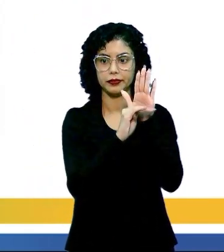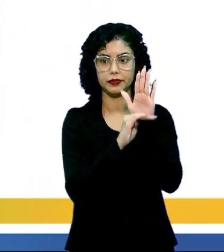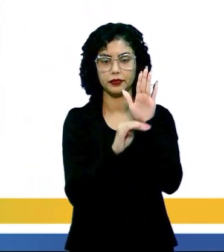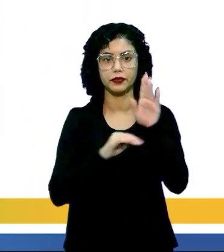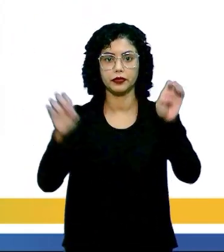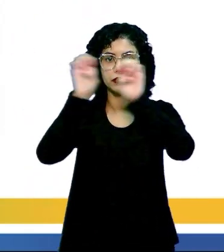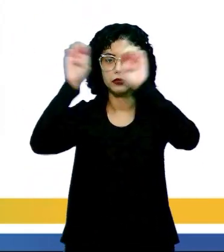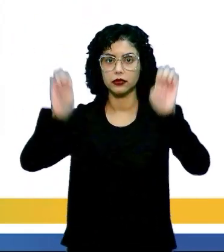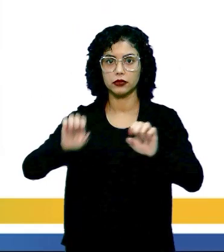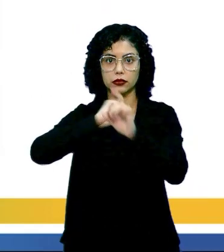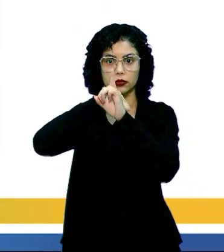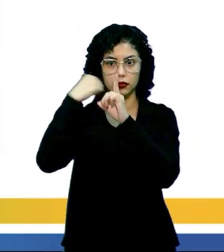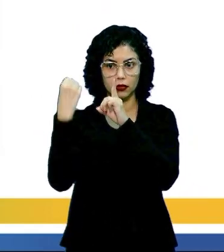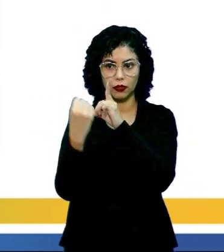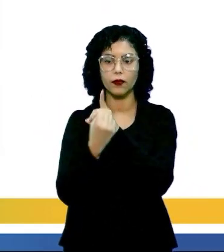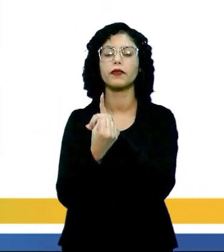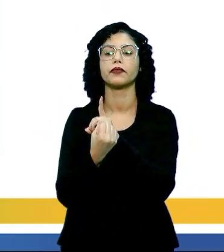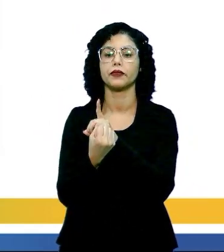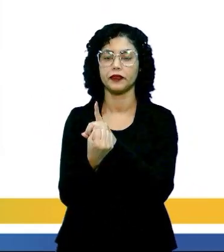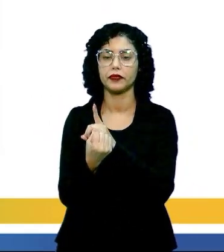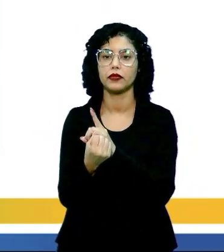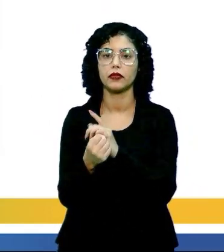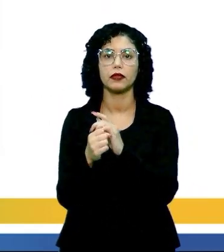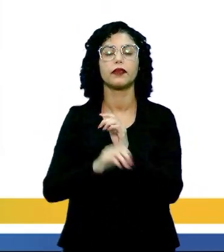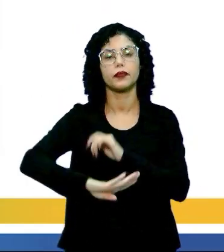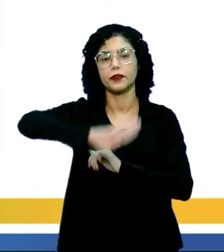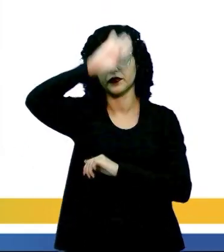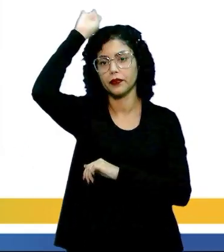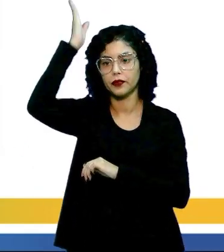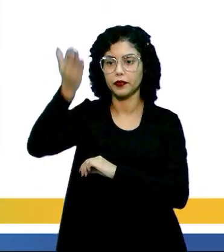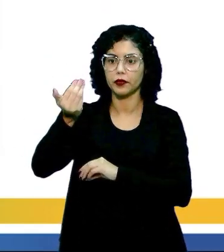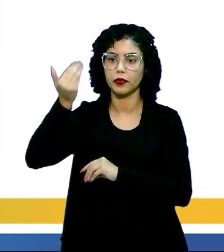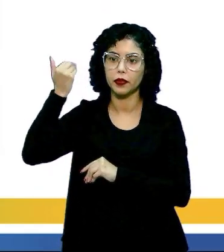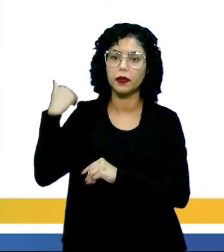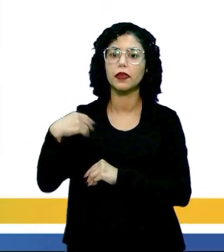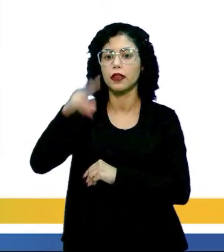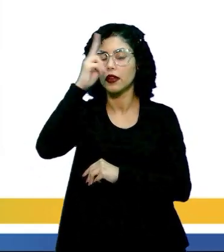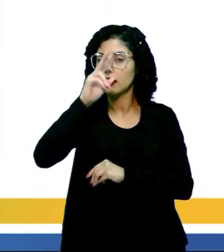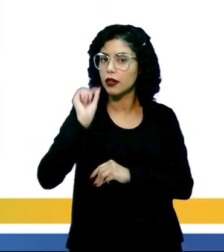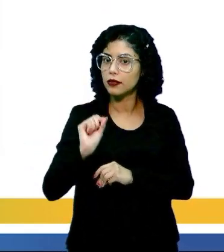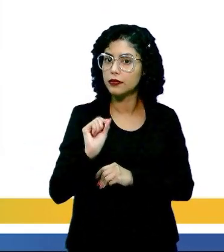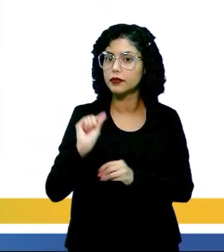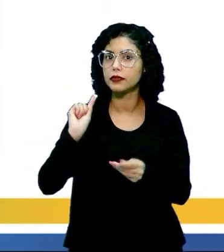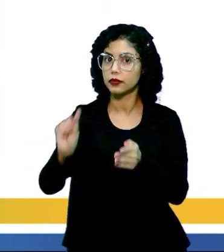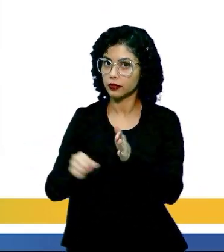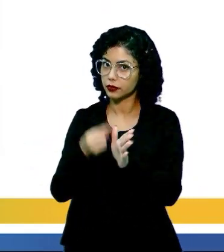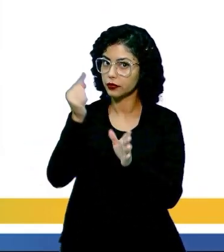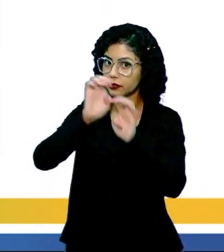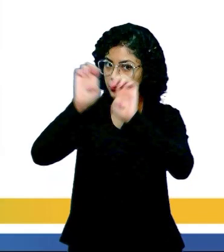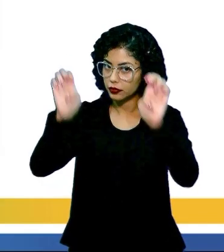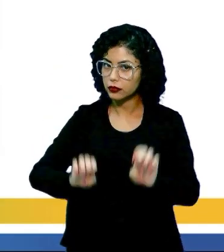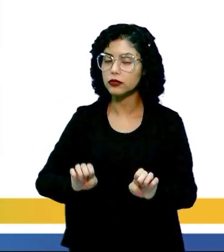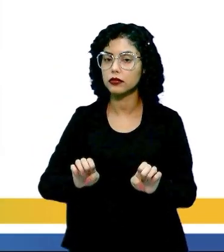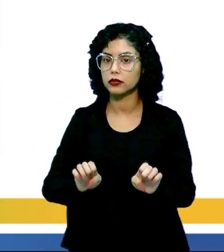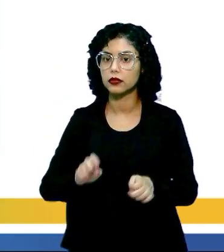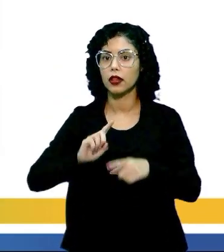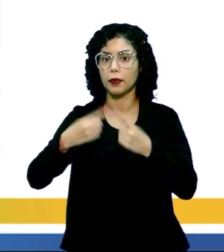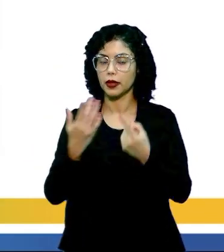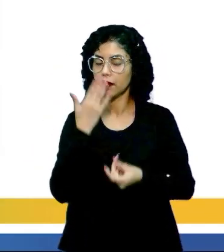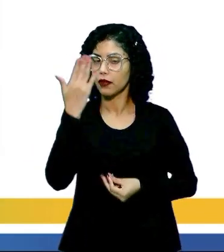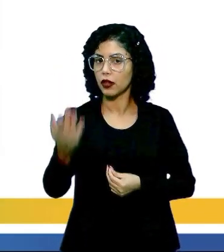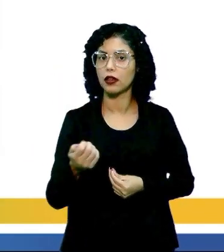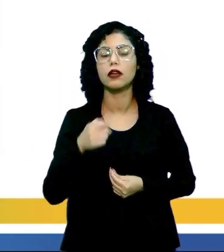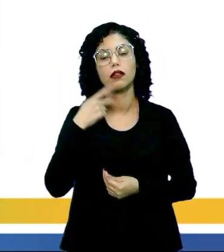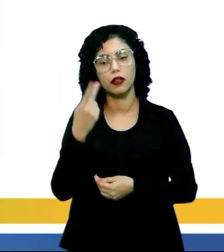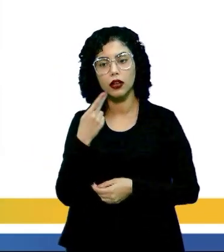a estrutura social, né, de Roma Antiga. Claro, lembrando para vocês que essa é a primeira estrutura social. Mais à frente nós